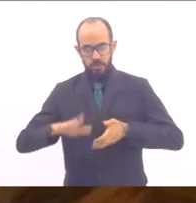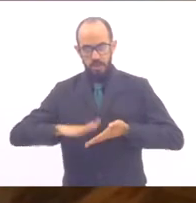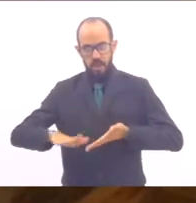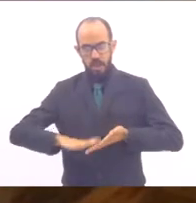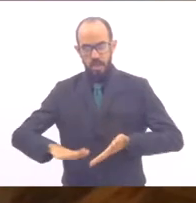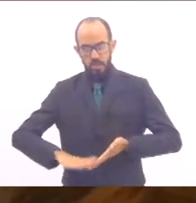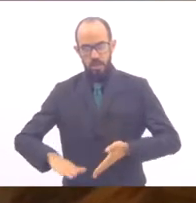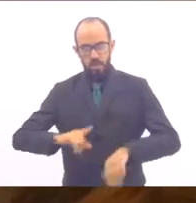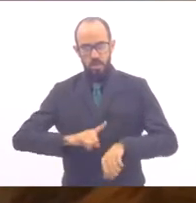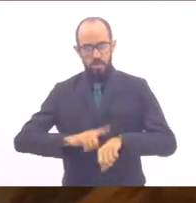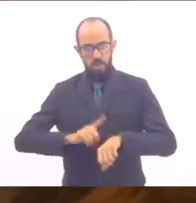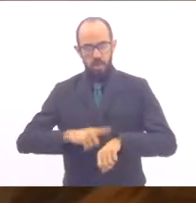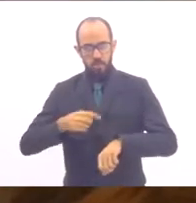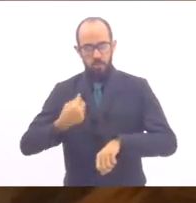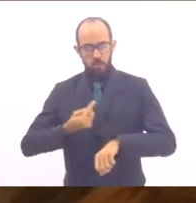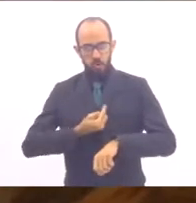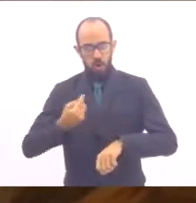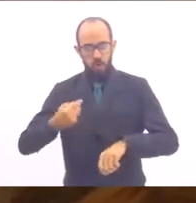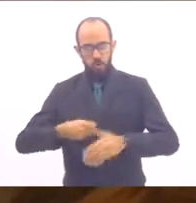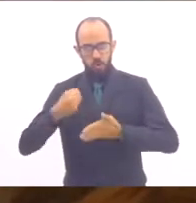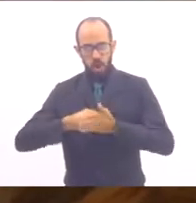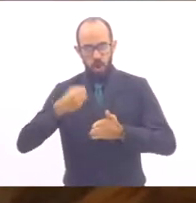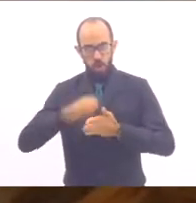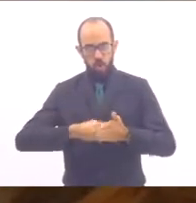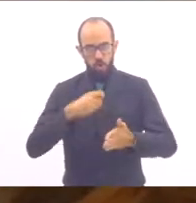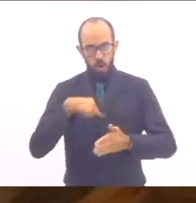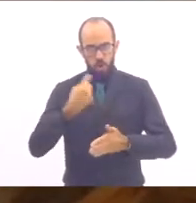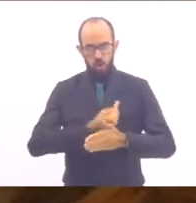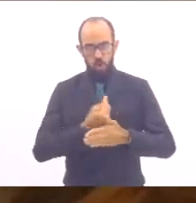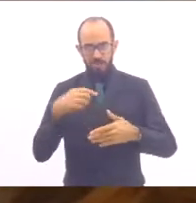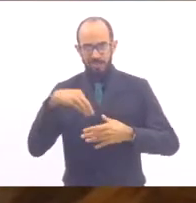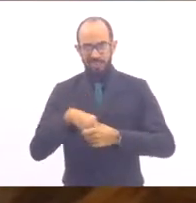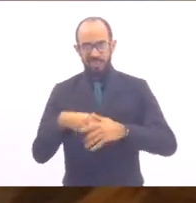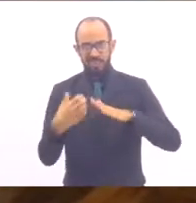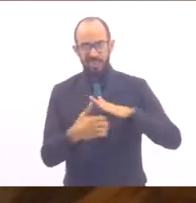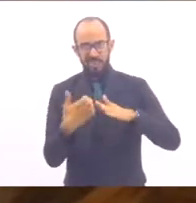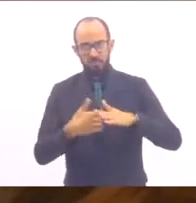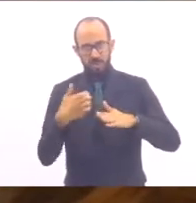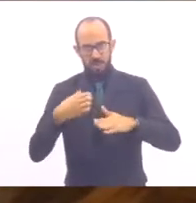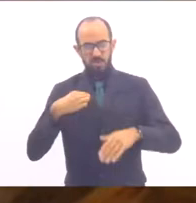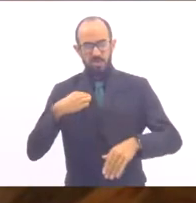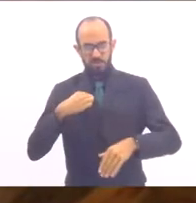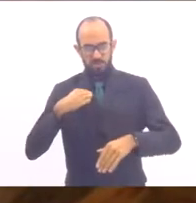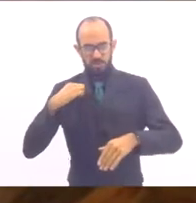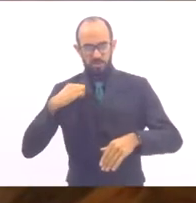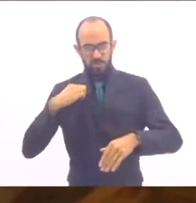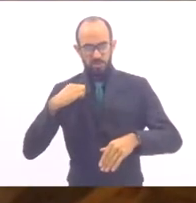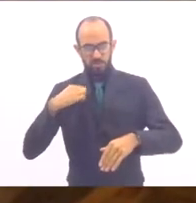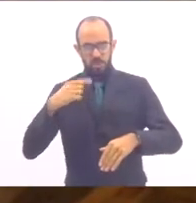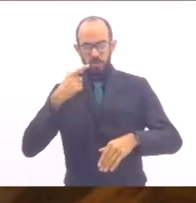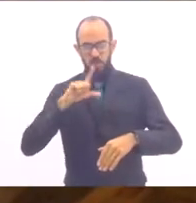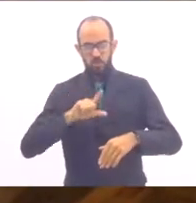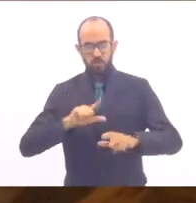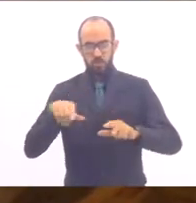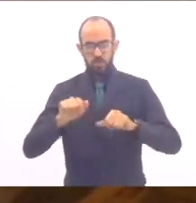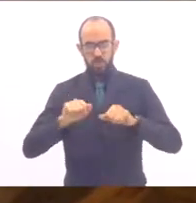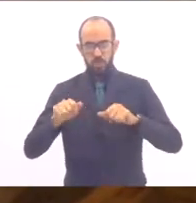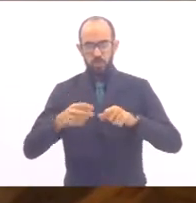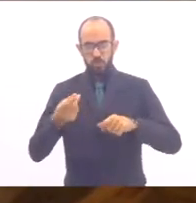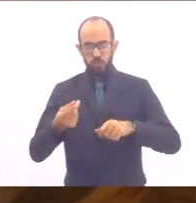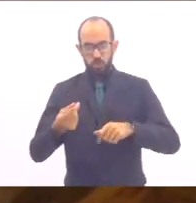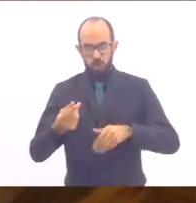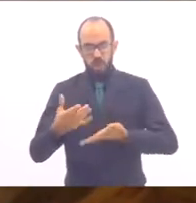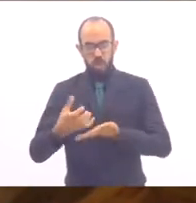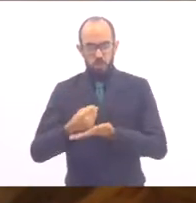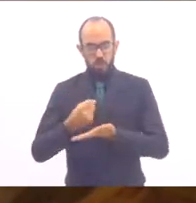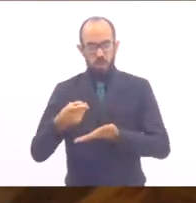tempo, nossa luta lá nas cooperativas, galgando para ver se conseguia um dinheirinho a mais para levar para a nossa mesa,